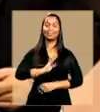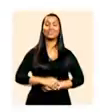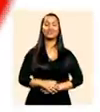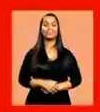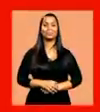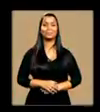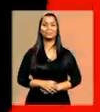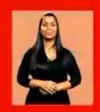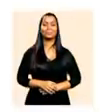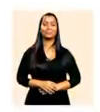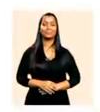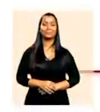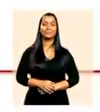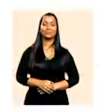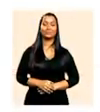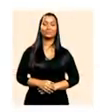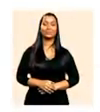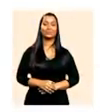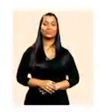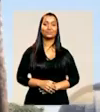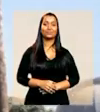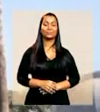graça.